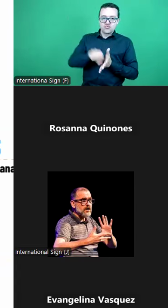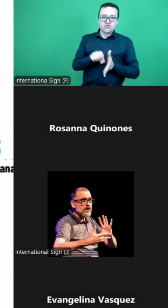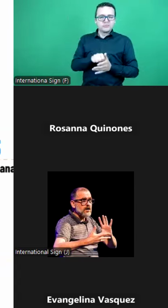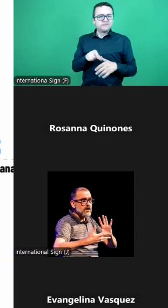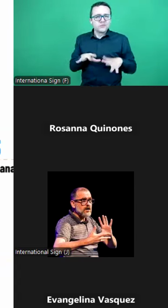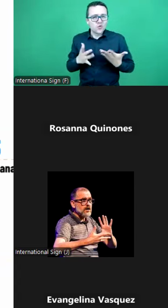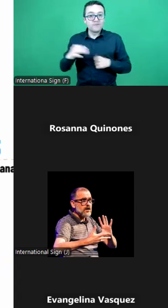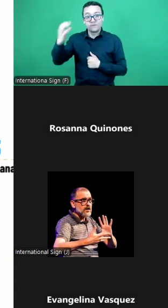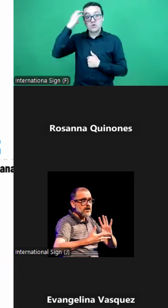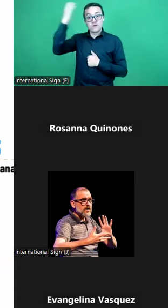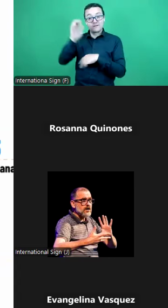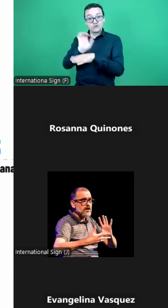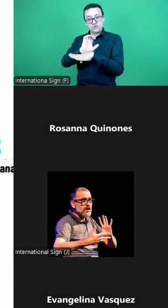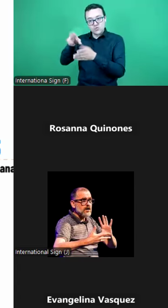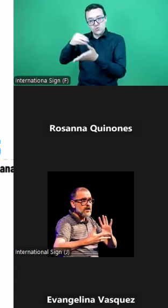obtivemos equipes